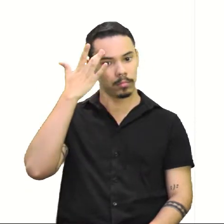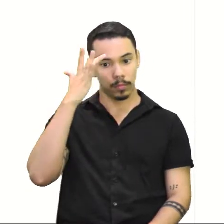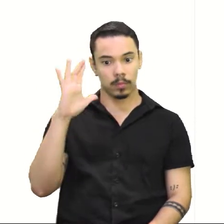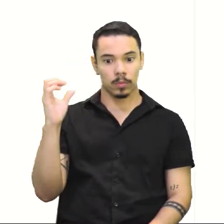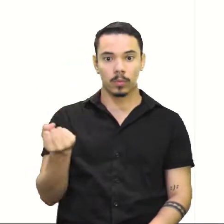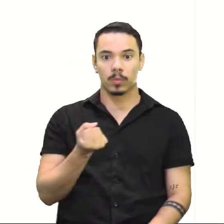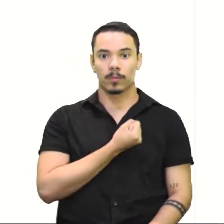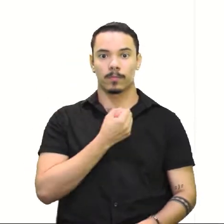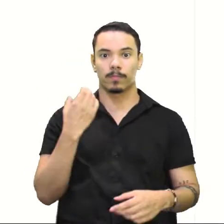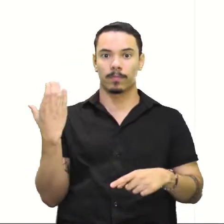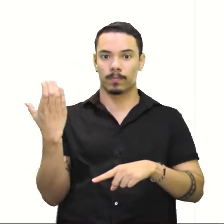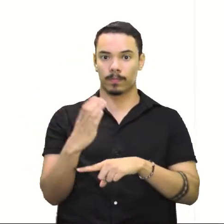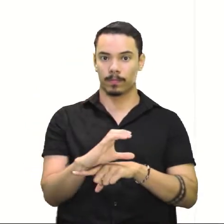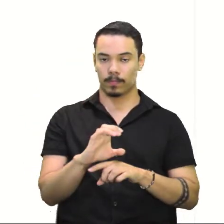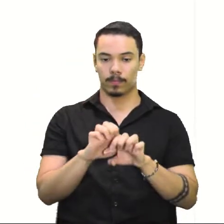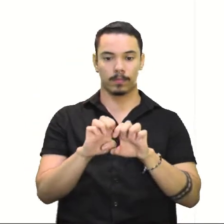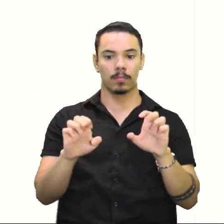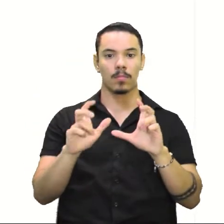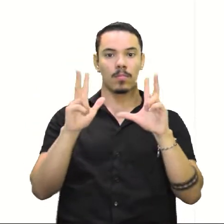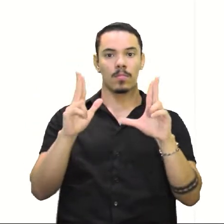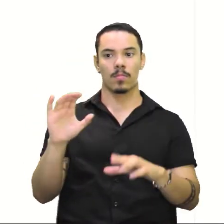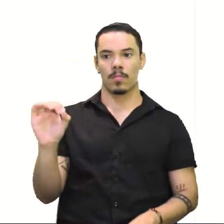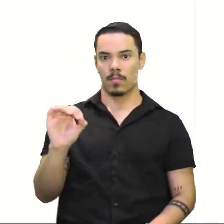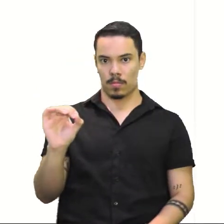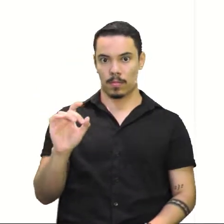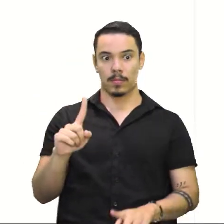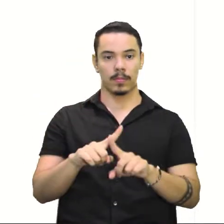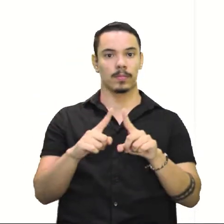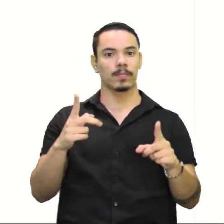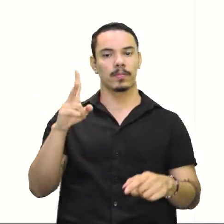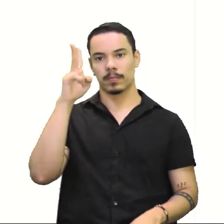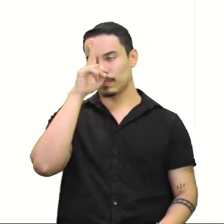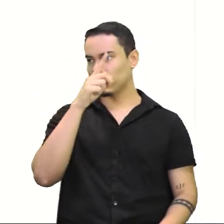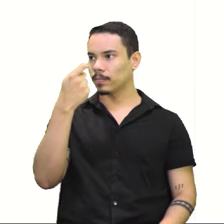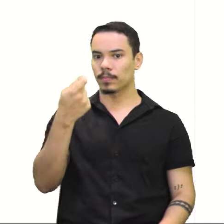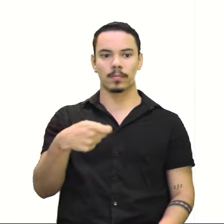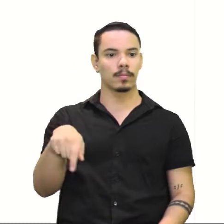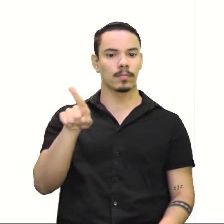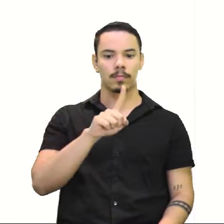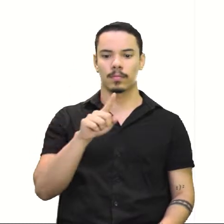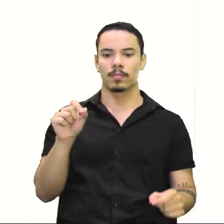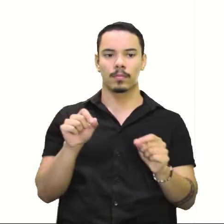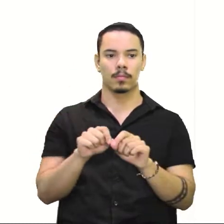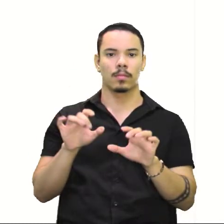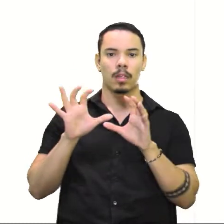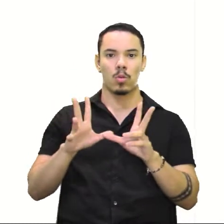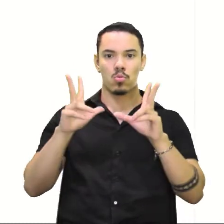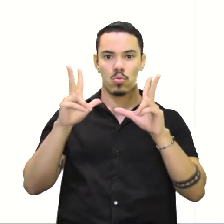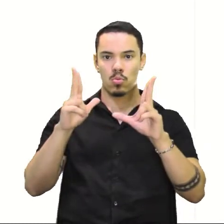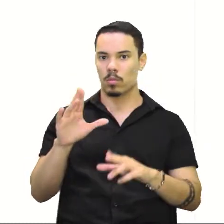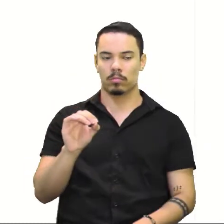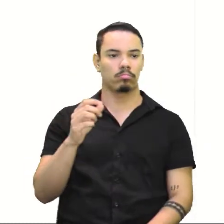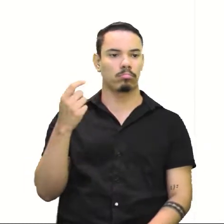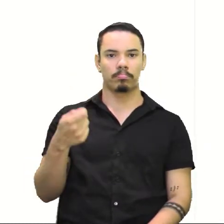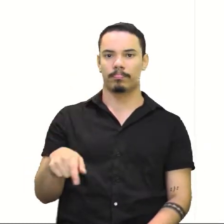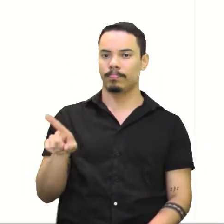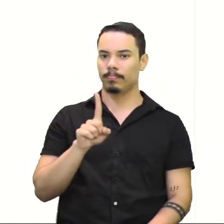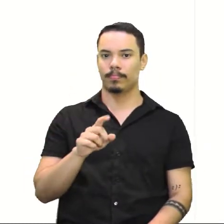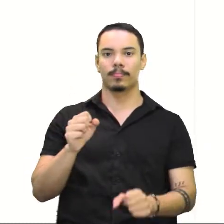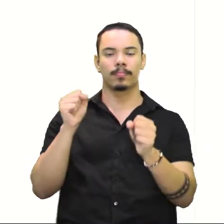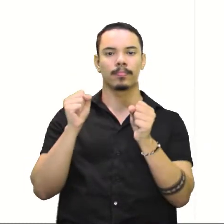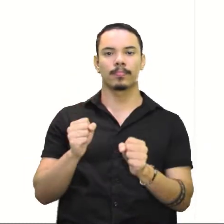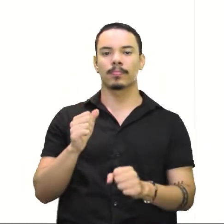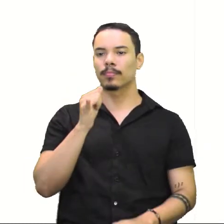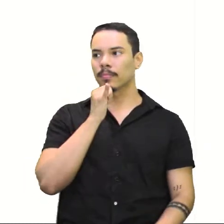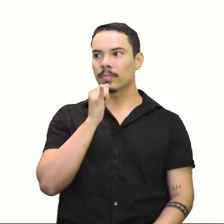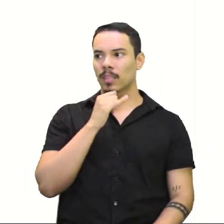equação seja igual a zero. Mas lembrando aqui, ó, que não precisa ser necessariamente igual a zero, tá? Eu posso pegar, por exemplo, P de